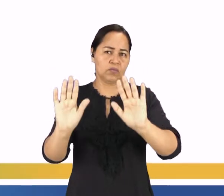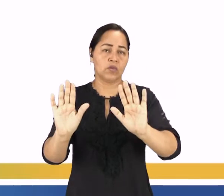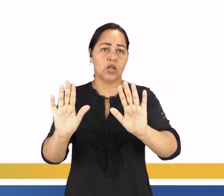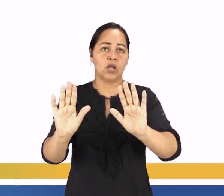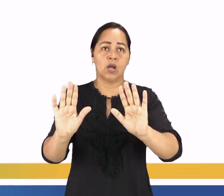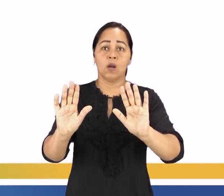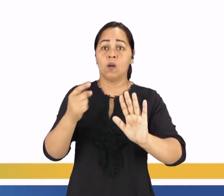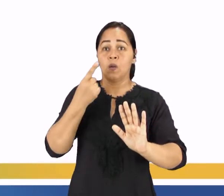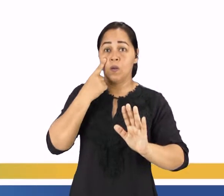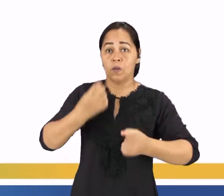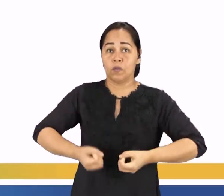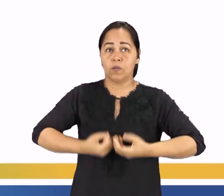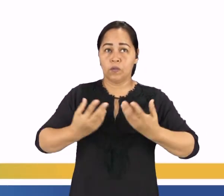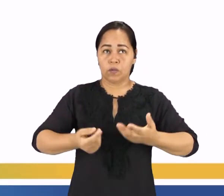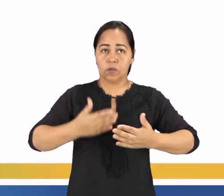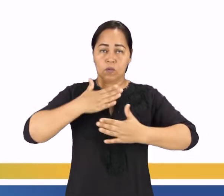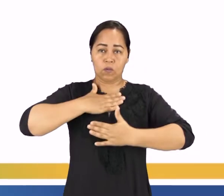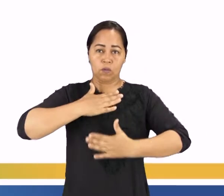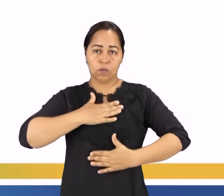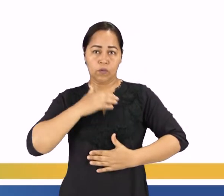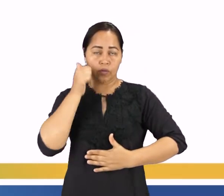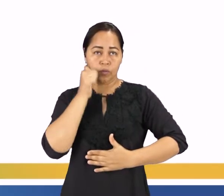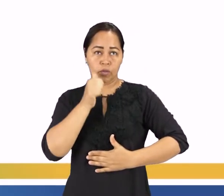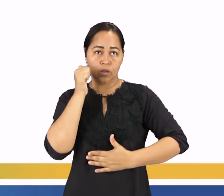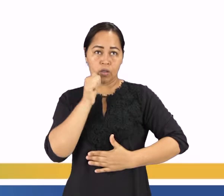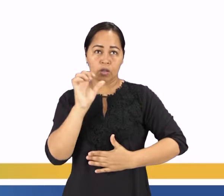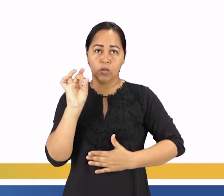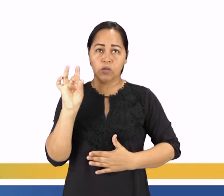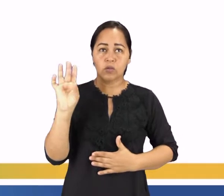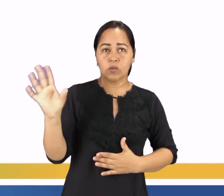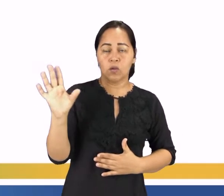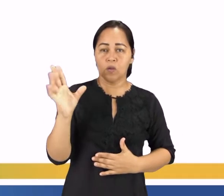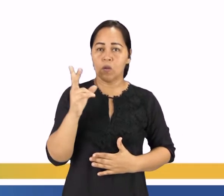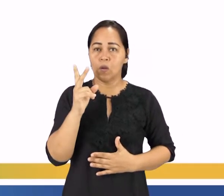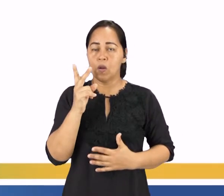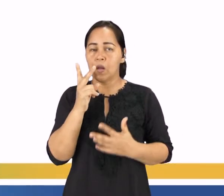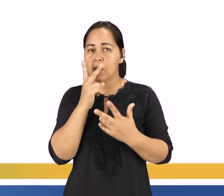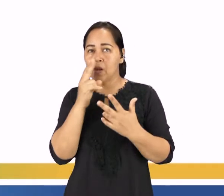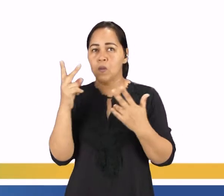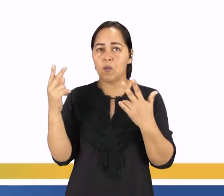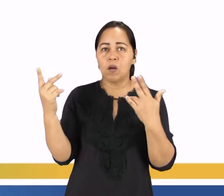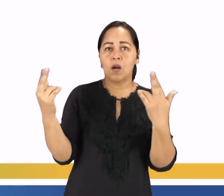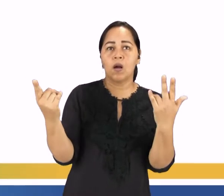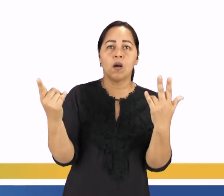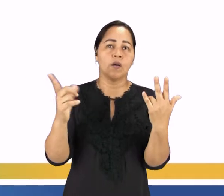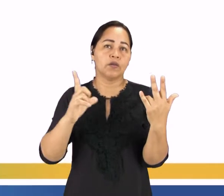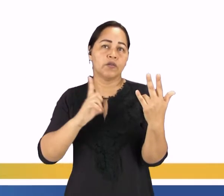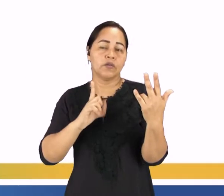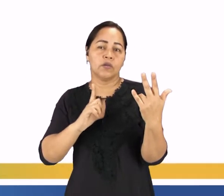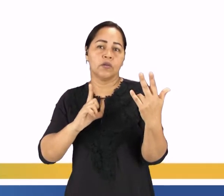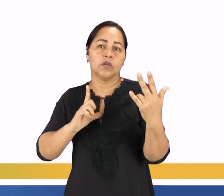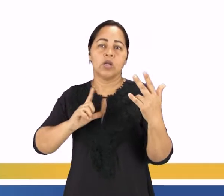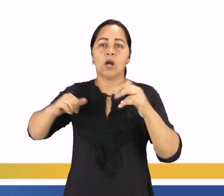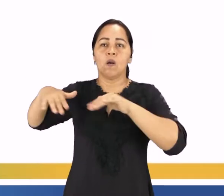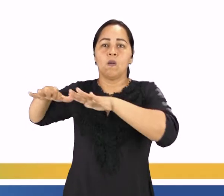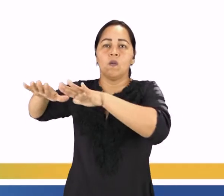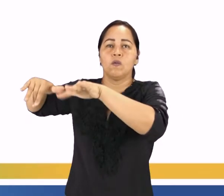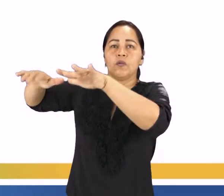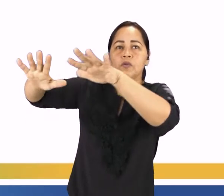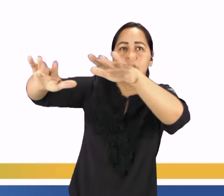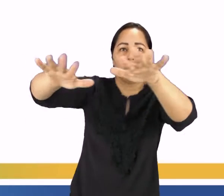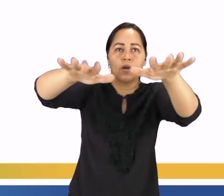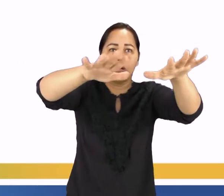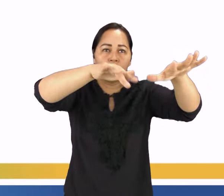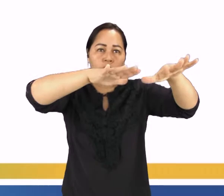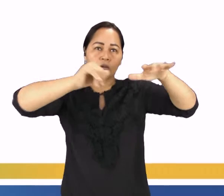de Mujer, que diz o seguinte: Fui solo como un túnel, de mí huían los pájaros, y en